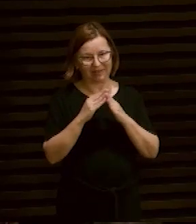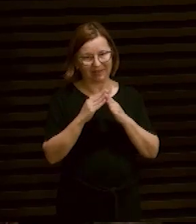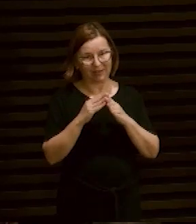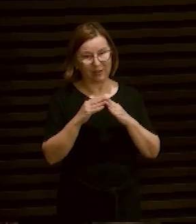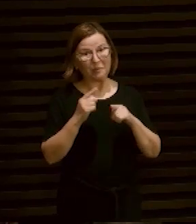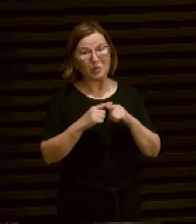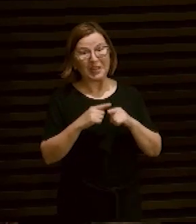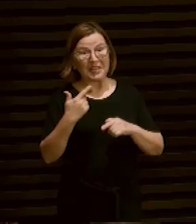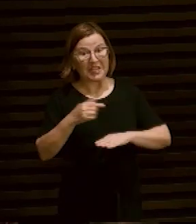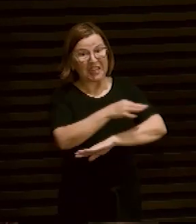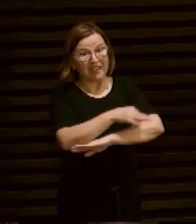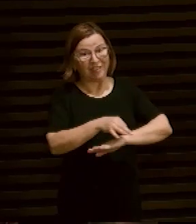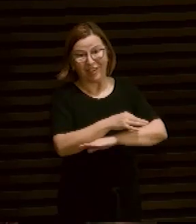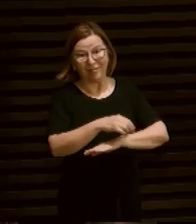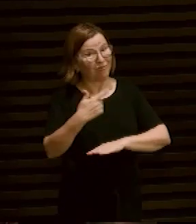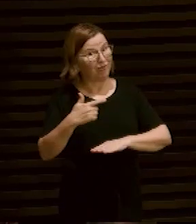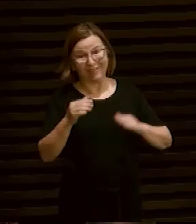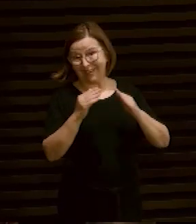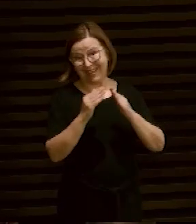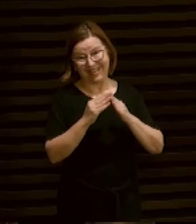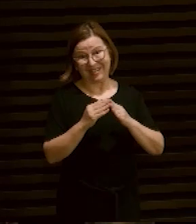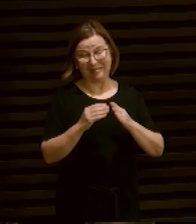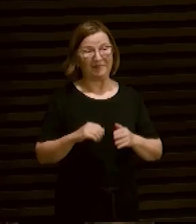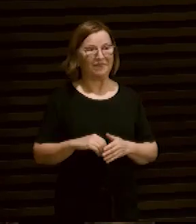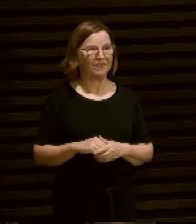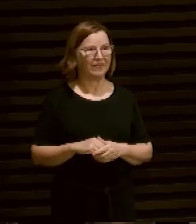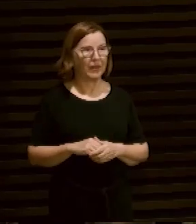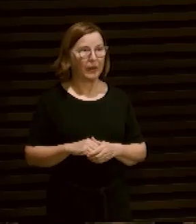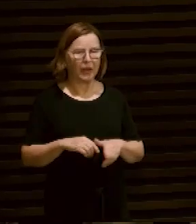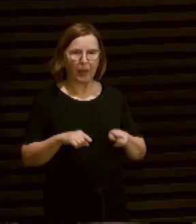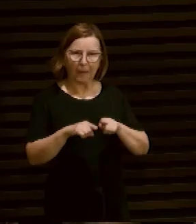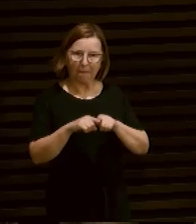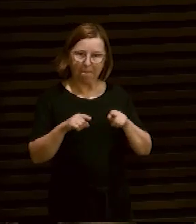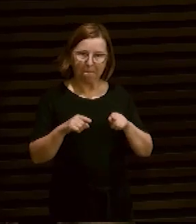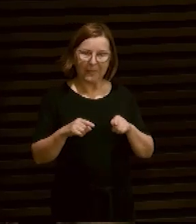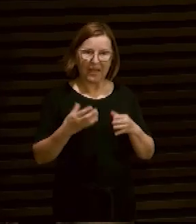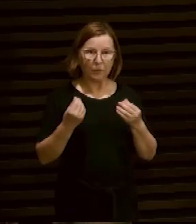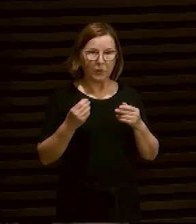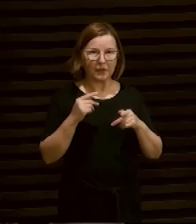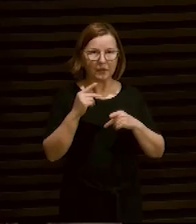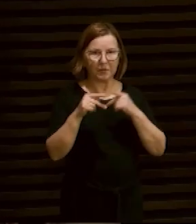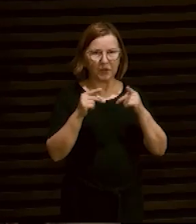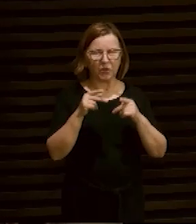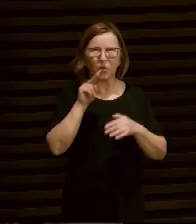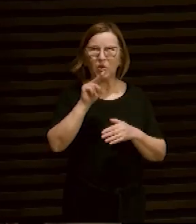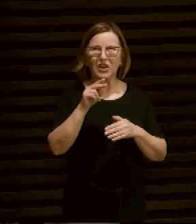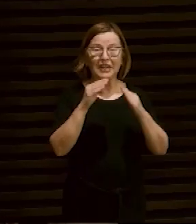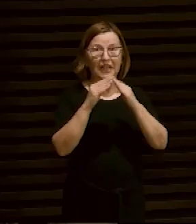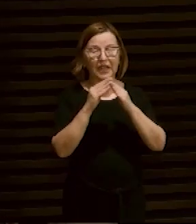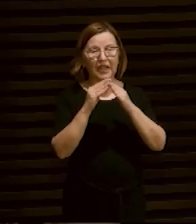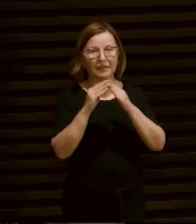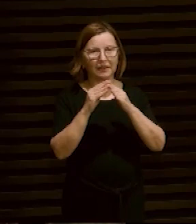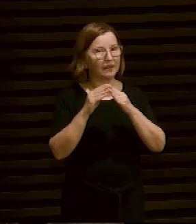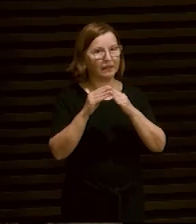Mas muita gente está adorando a casa e não olhando para o arquiteto. Nós perdemos de vista, é isso